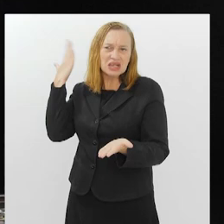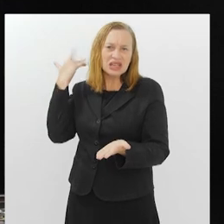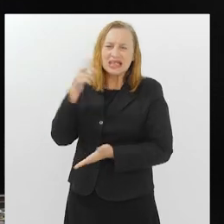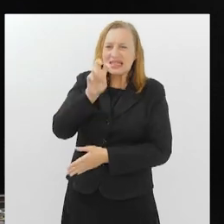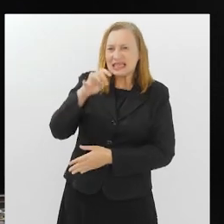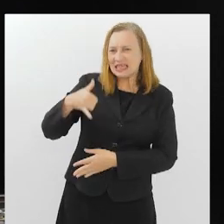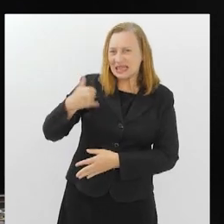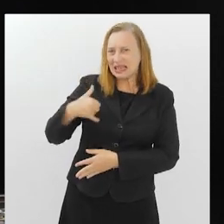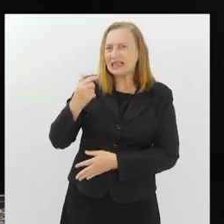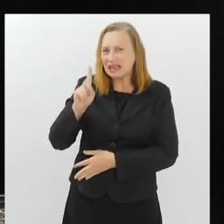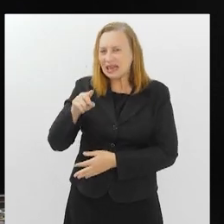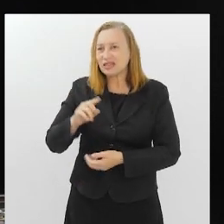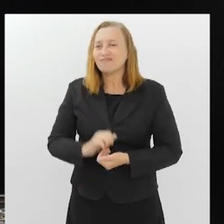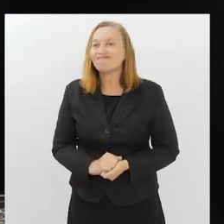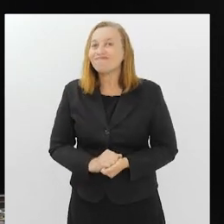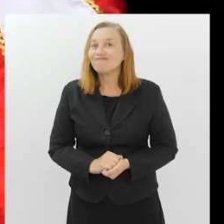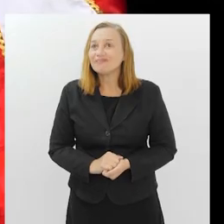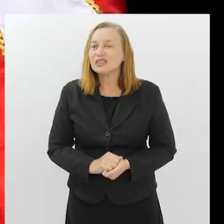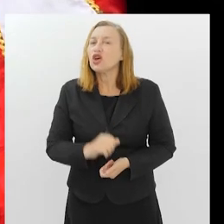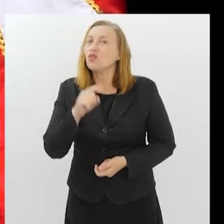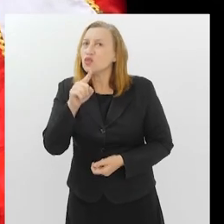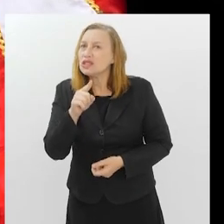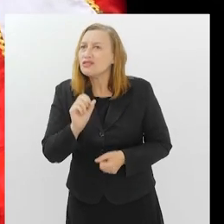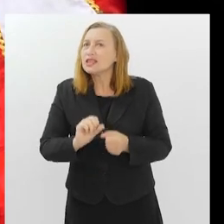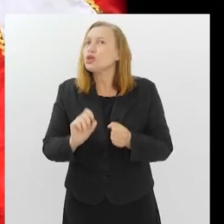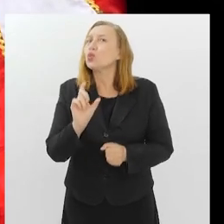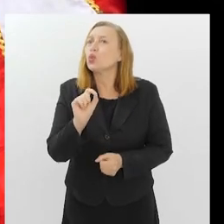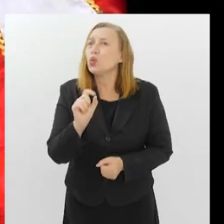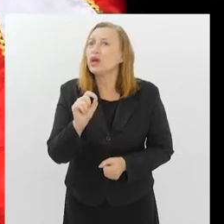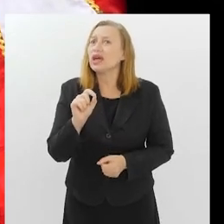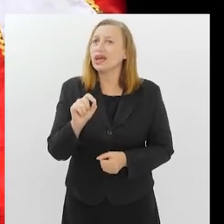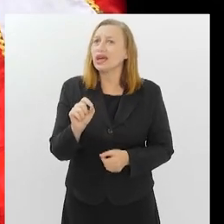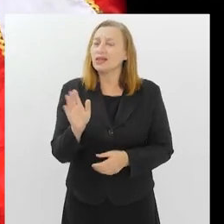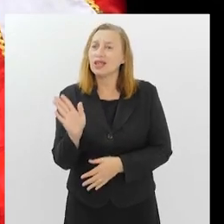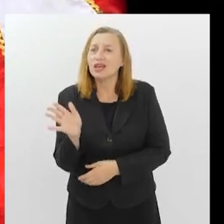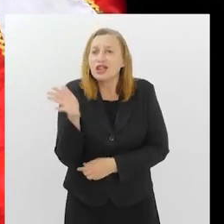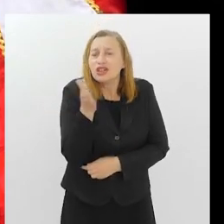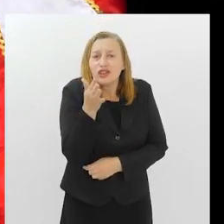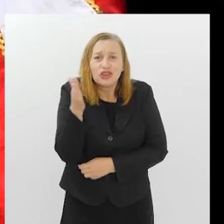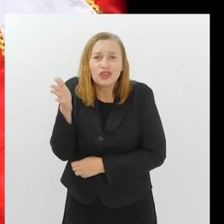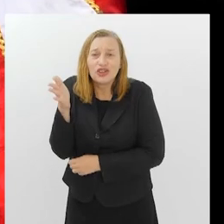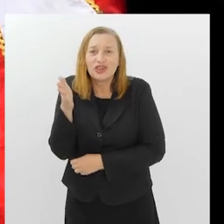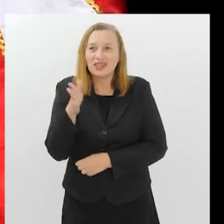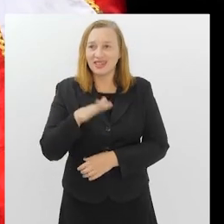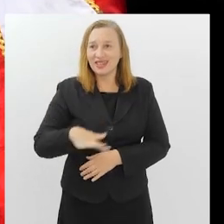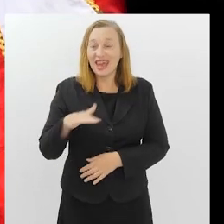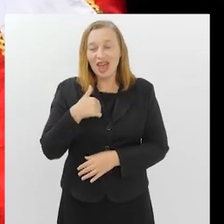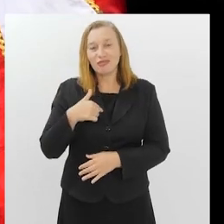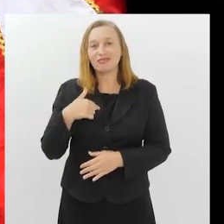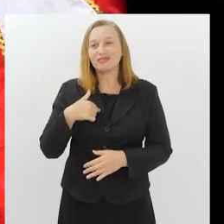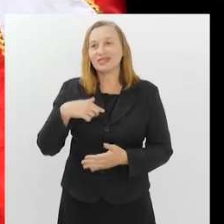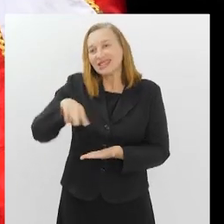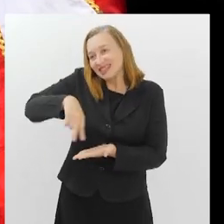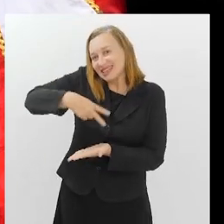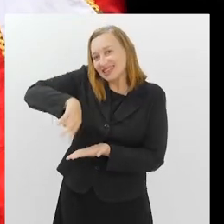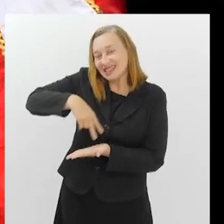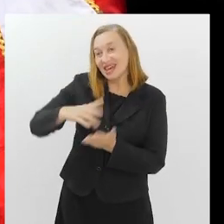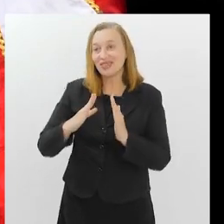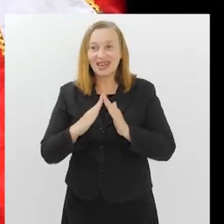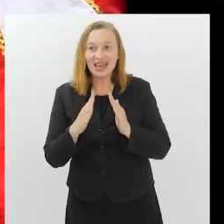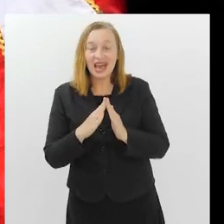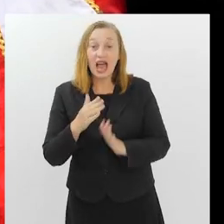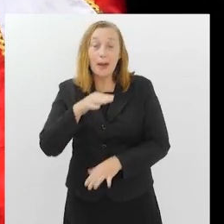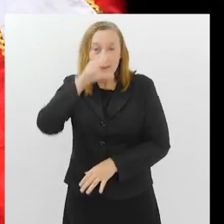tem apenas 5 aninhos, né? 5 aninhos. O que você fazia com os 5 aninhos? Você rodava bandeirinha? Eu comecei dançando em casa. Minha tia